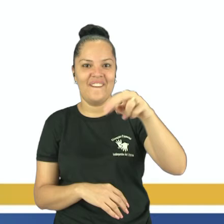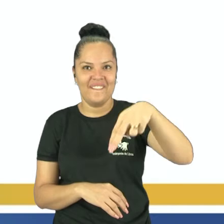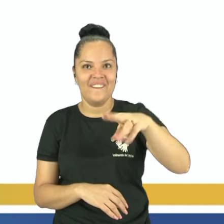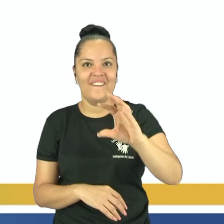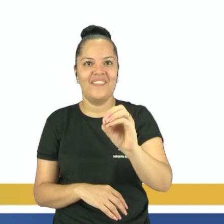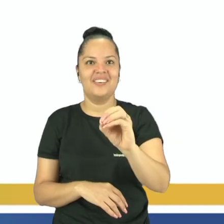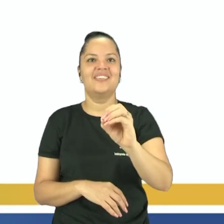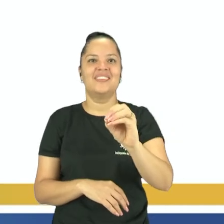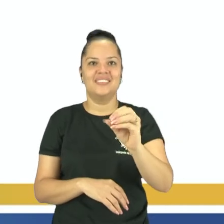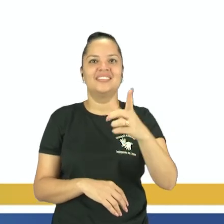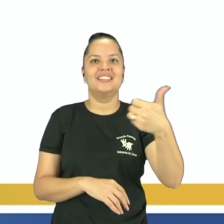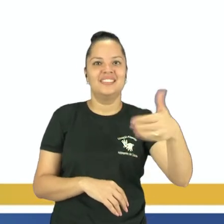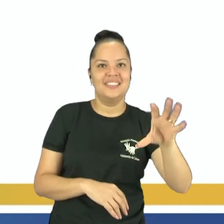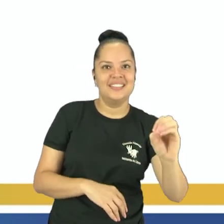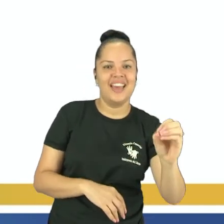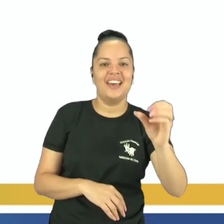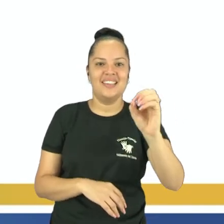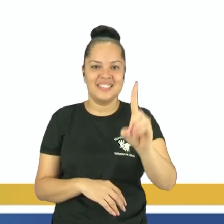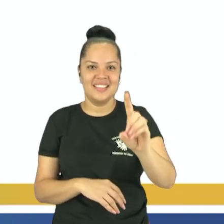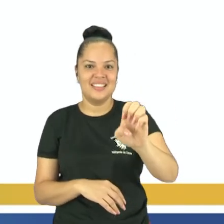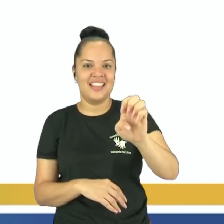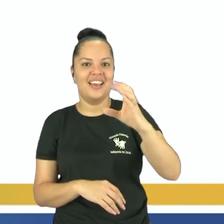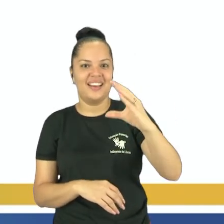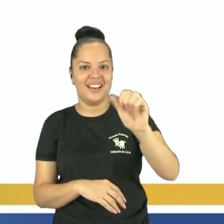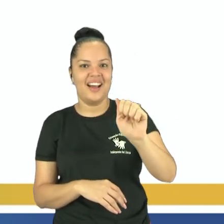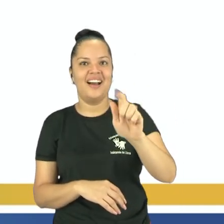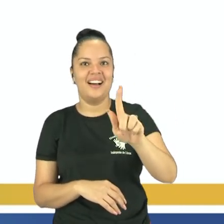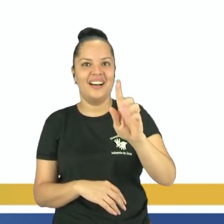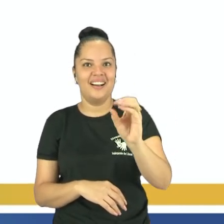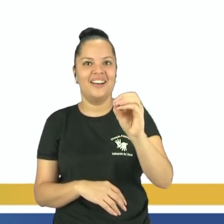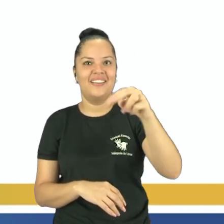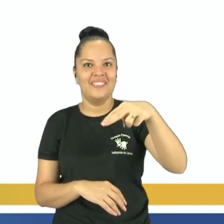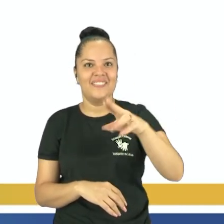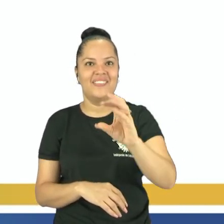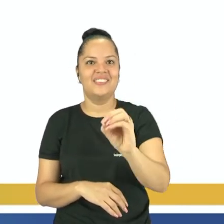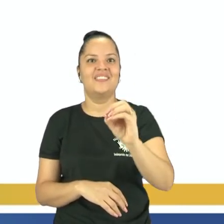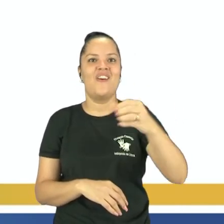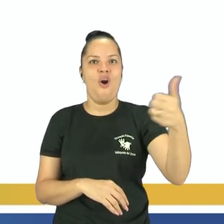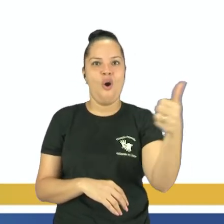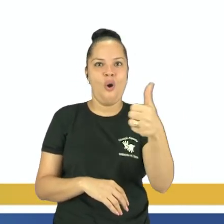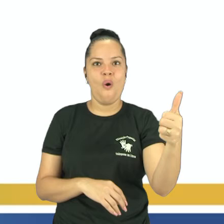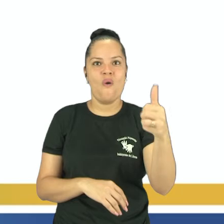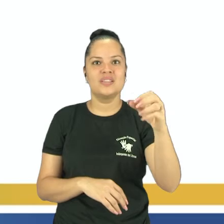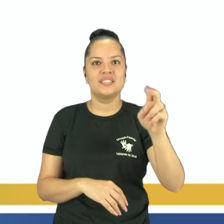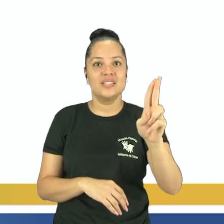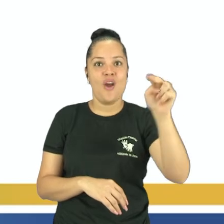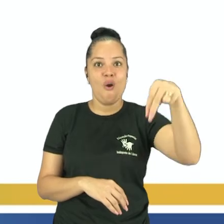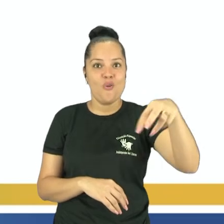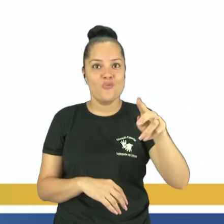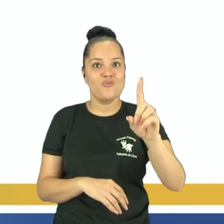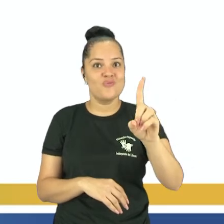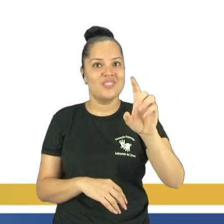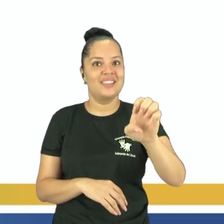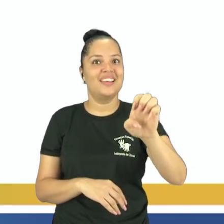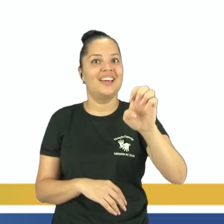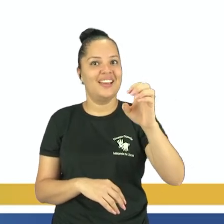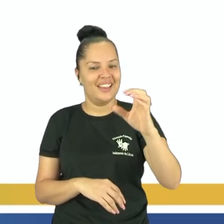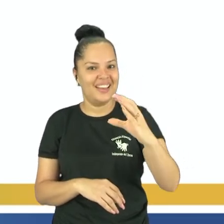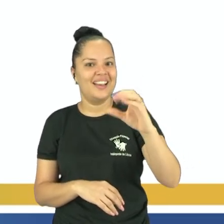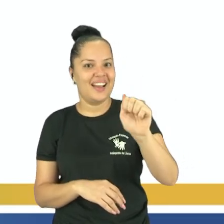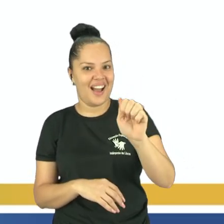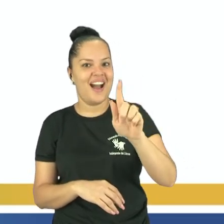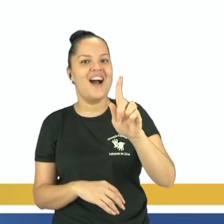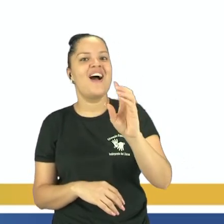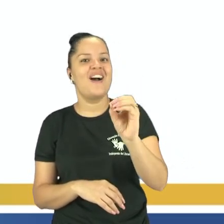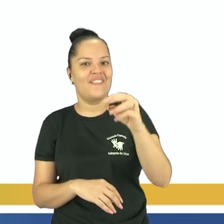também de 15 lados que é chamado de pentadecágono. E de 20 lados é o nosso icosságono, gente. Muito bem, esses são os